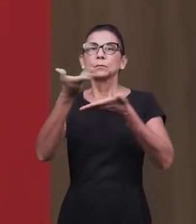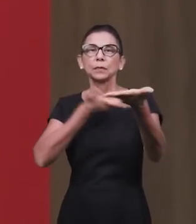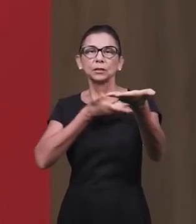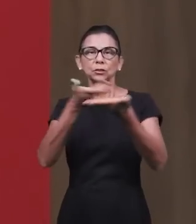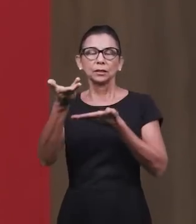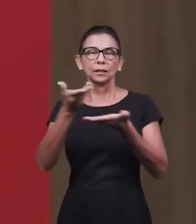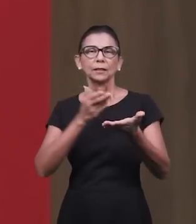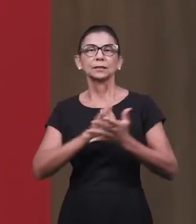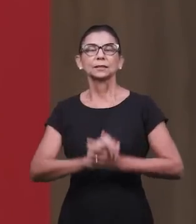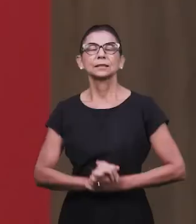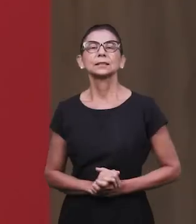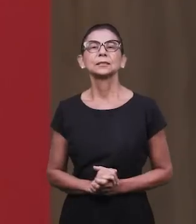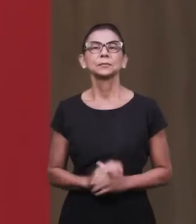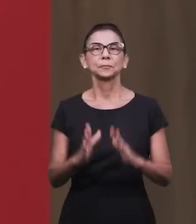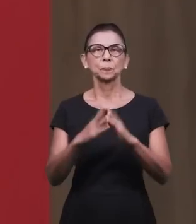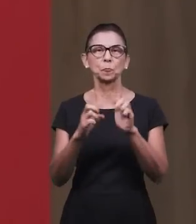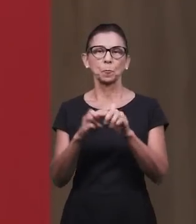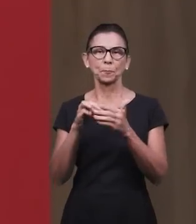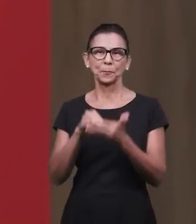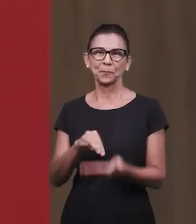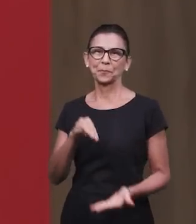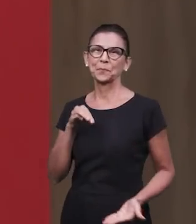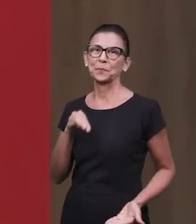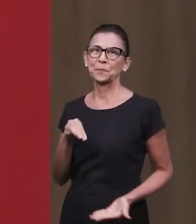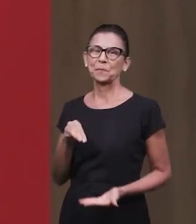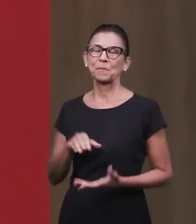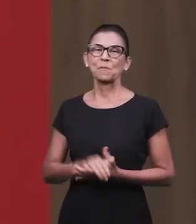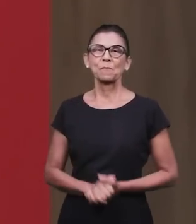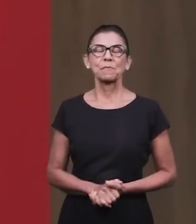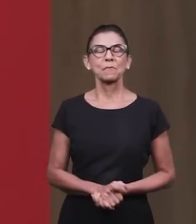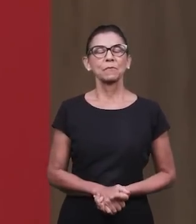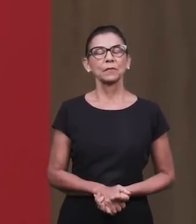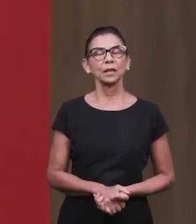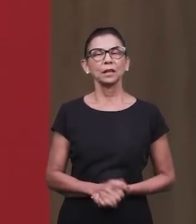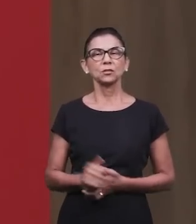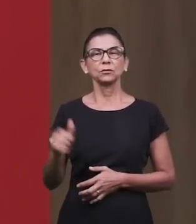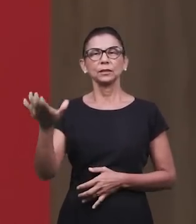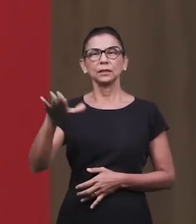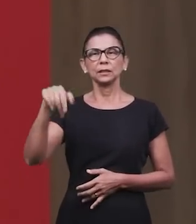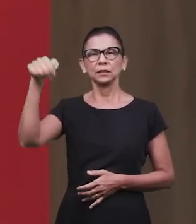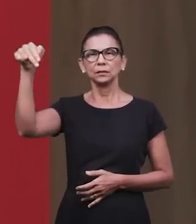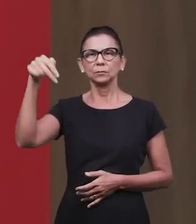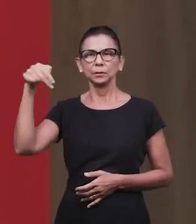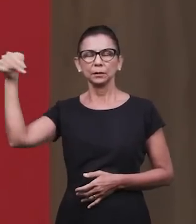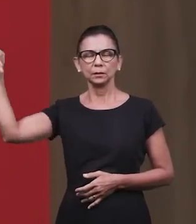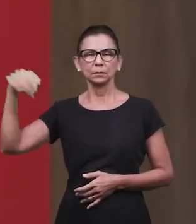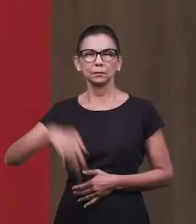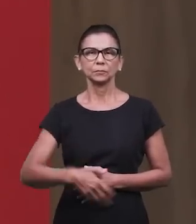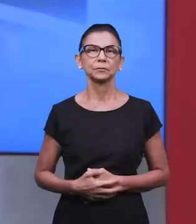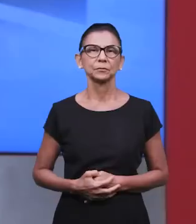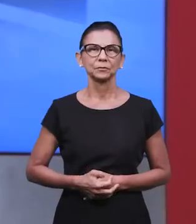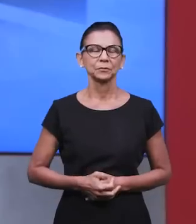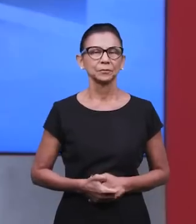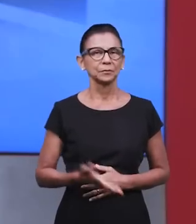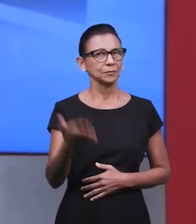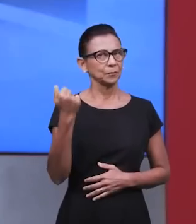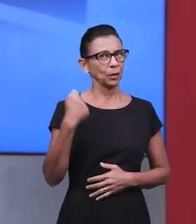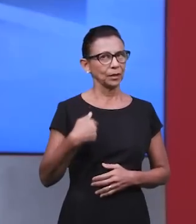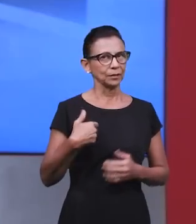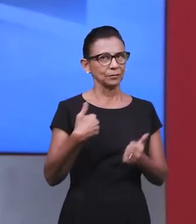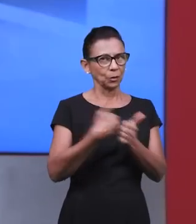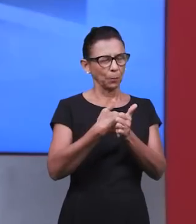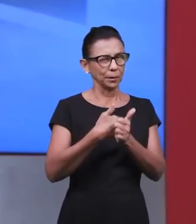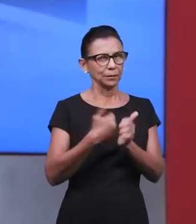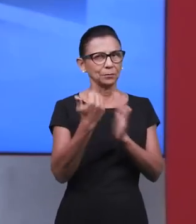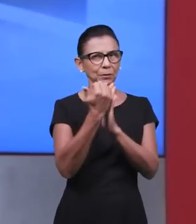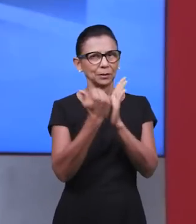aconteceu, os eventos que aconteceram nas igrejas Cristã Maranata, nas regiões Norte e Nordeste do nosso país. Fique com a gente,